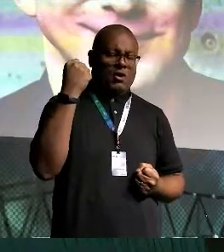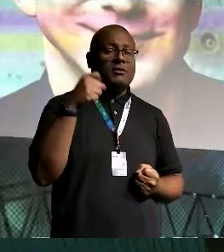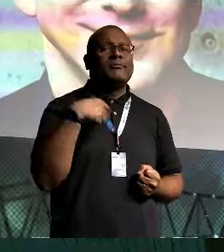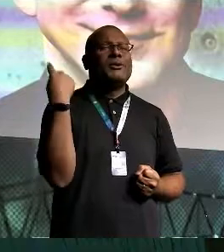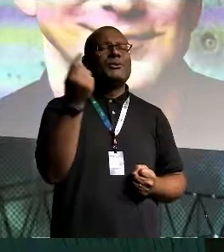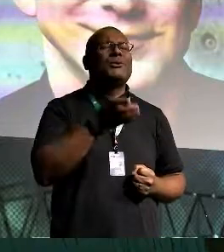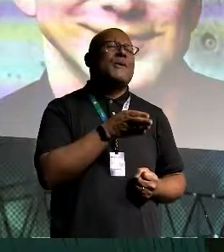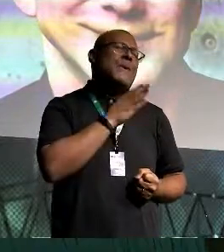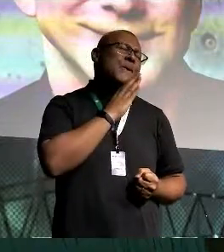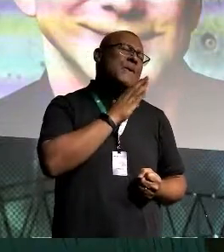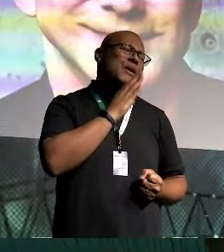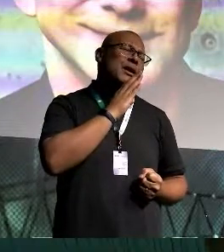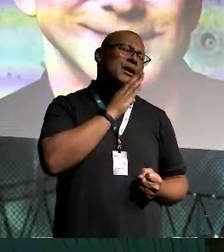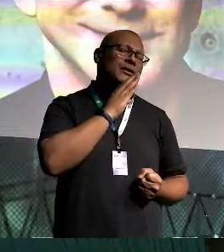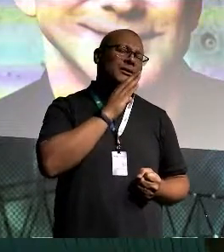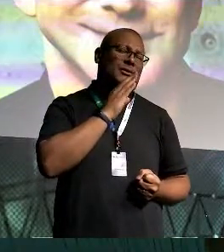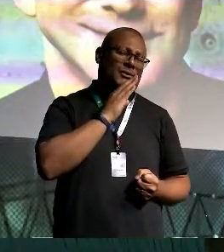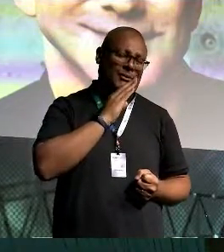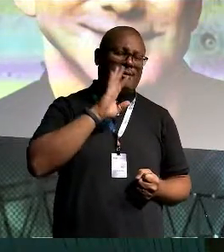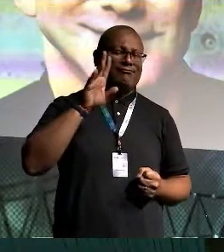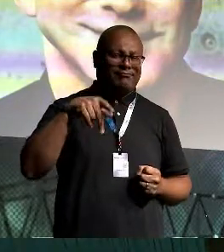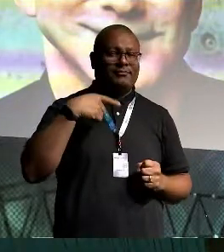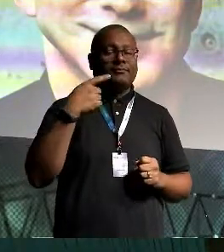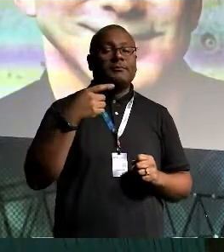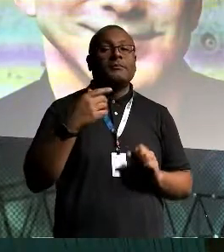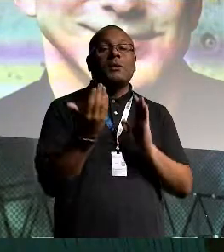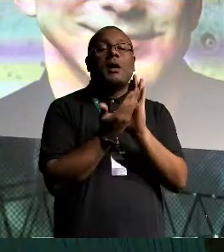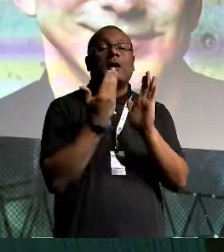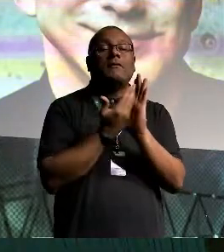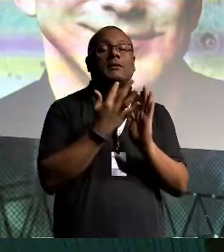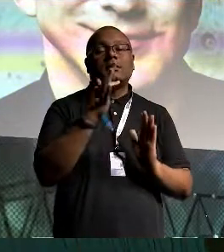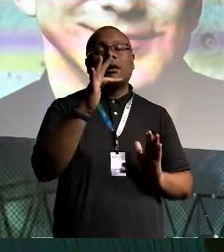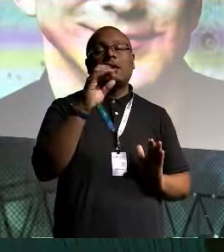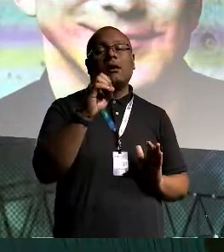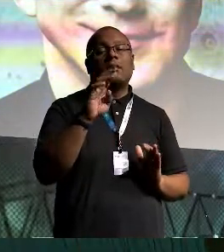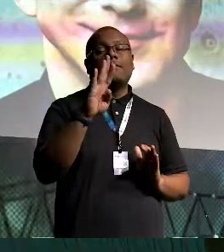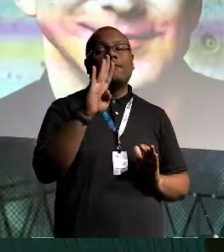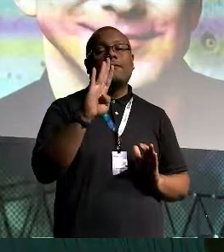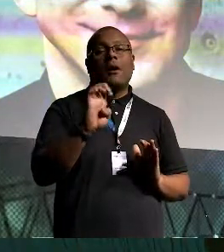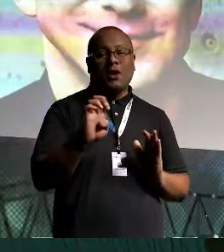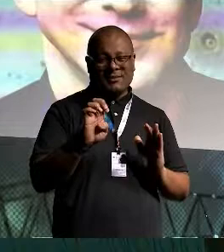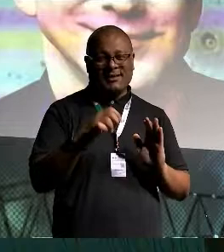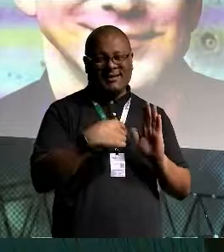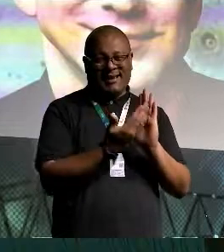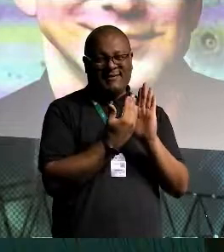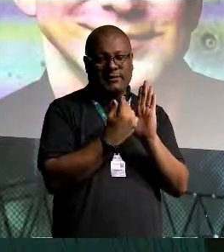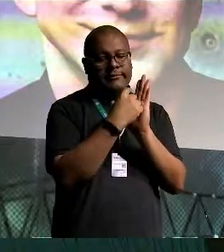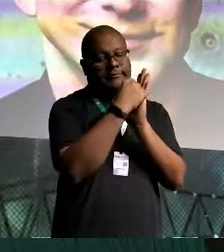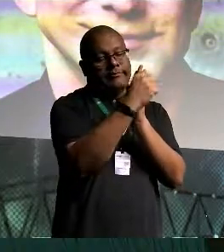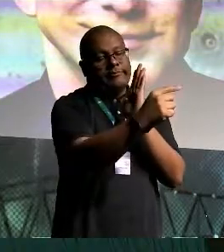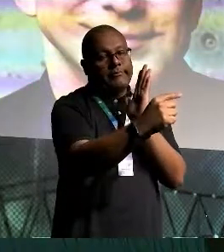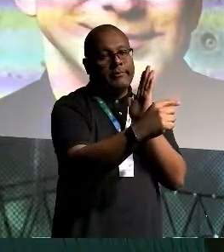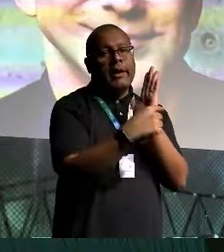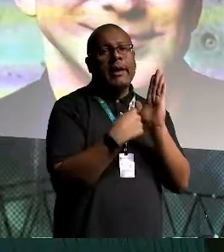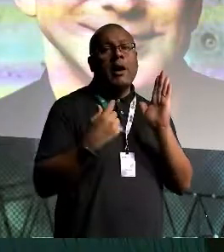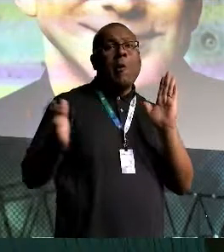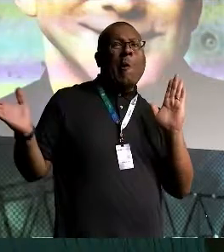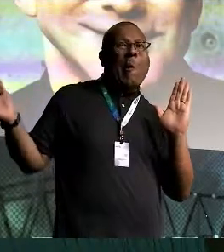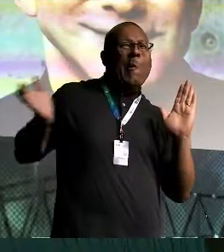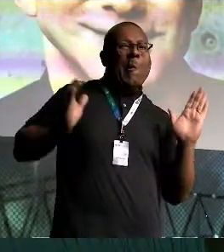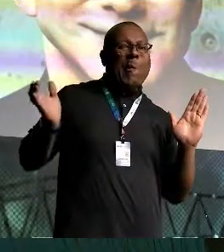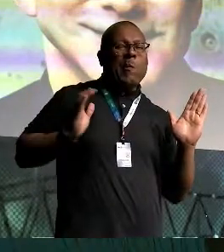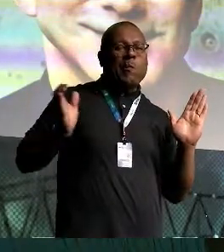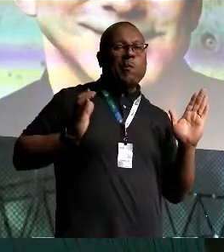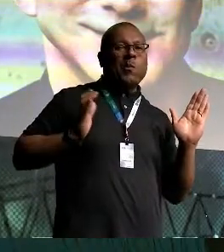figurinha repetida ali nos top 5 da Forbes, de pessoas mais ricas do mundo, o próprio Jeff Bezos. E aqui eu não